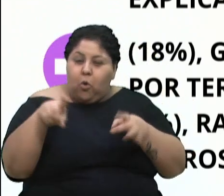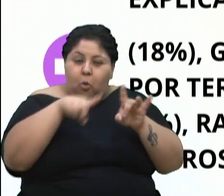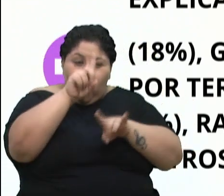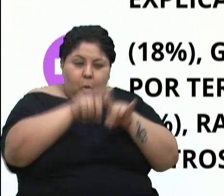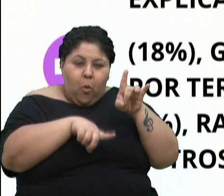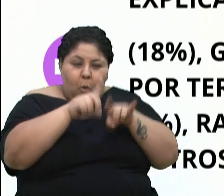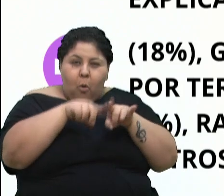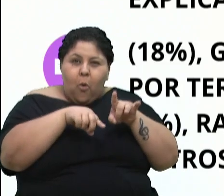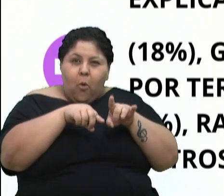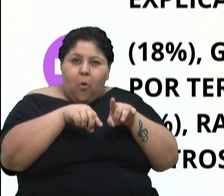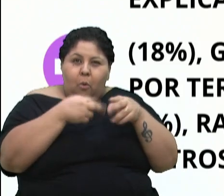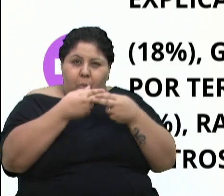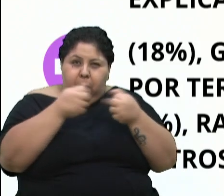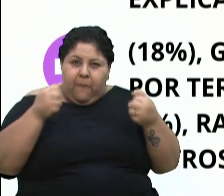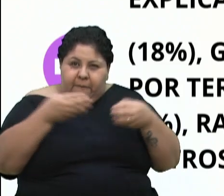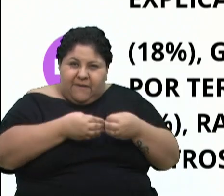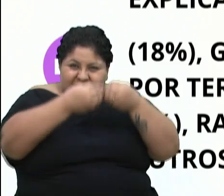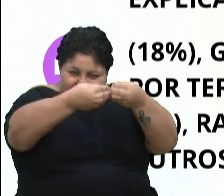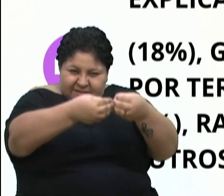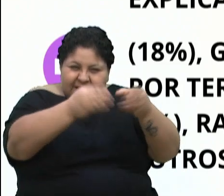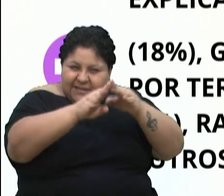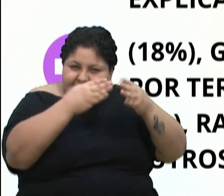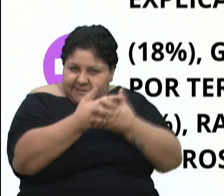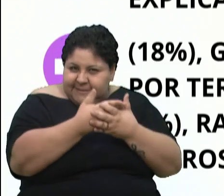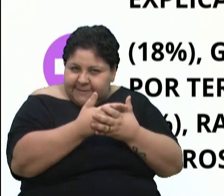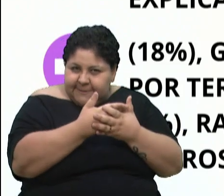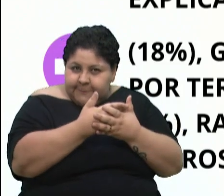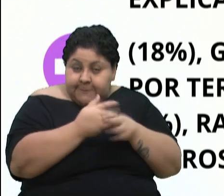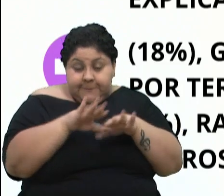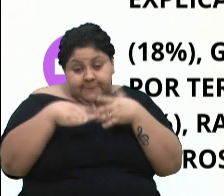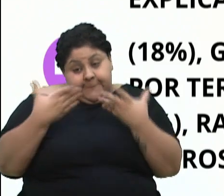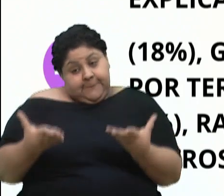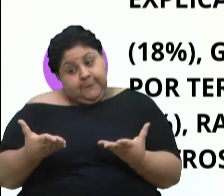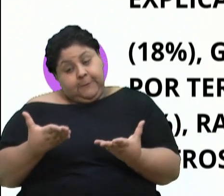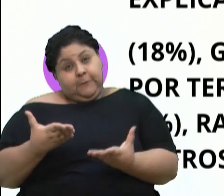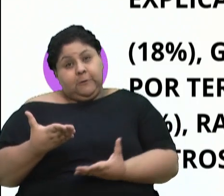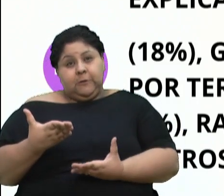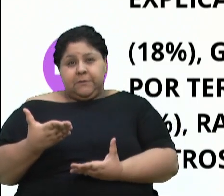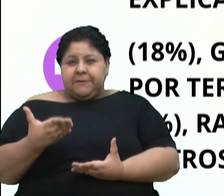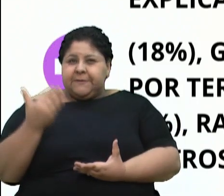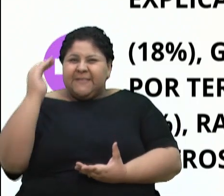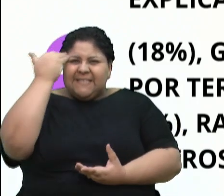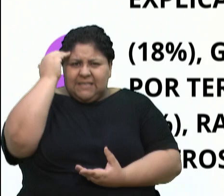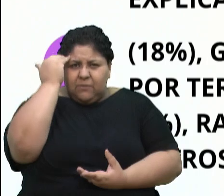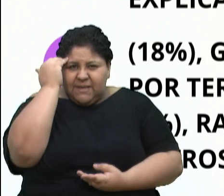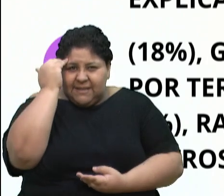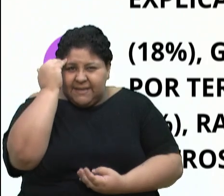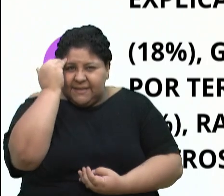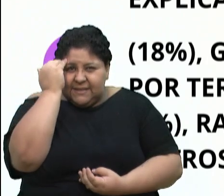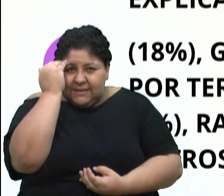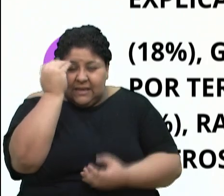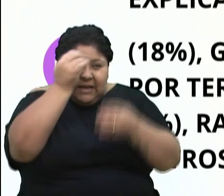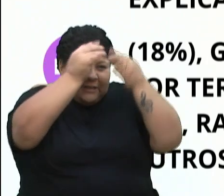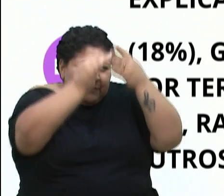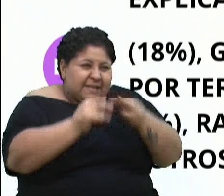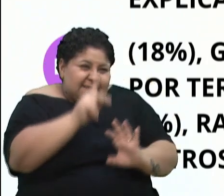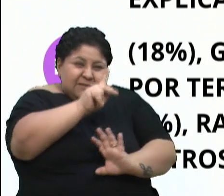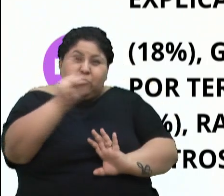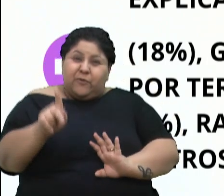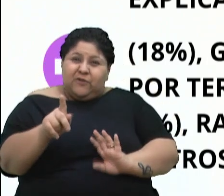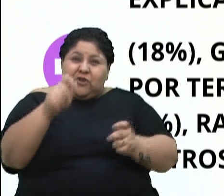dadas pela escola. Então, o fato delas não estarem compreendendo faz com que elas